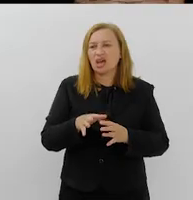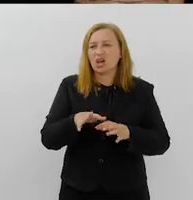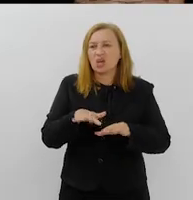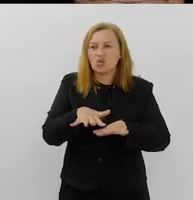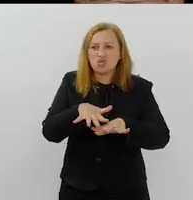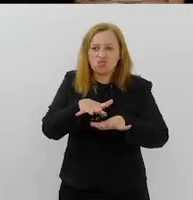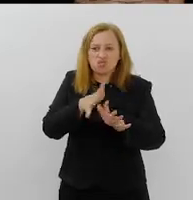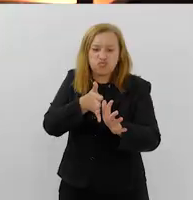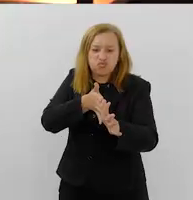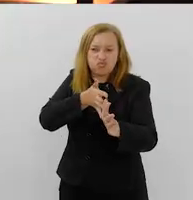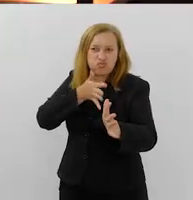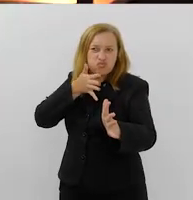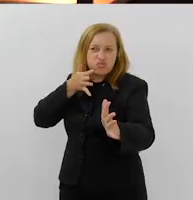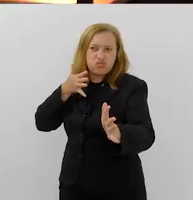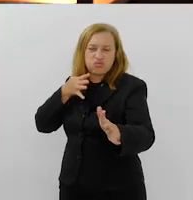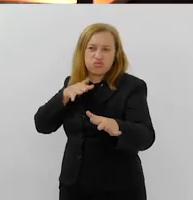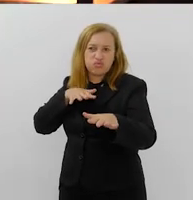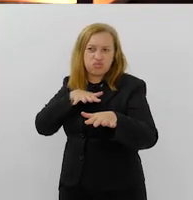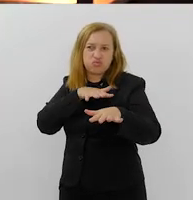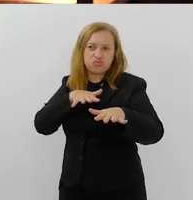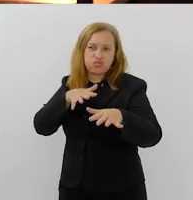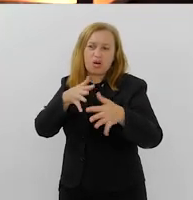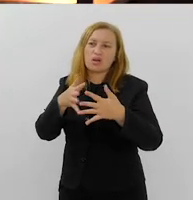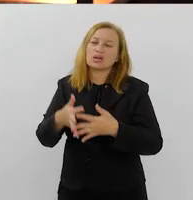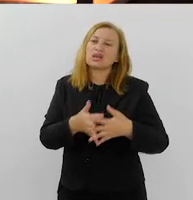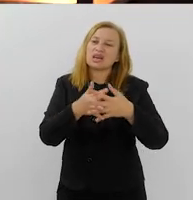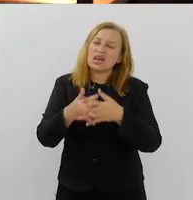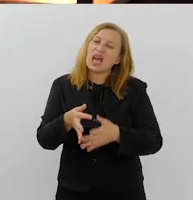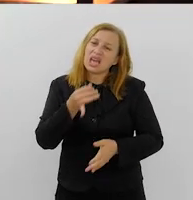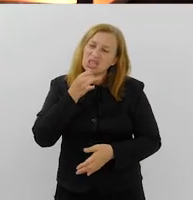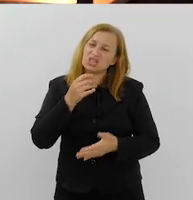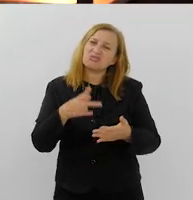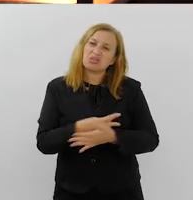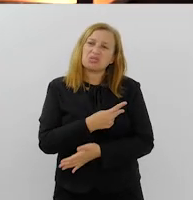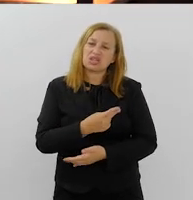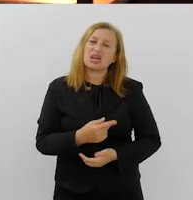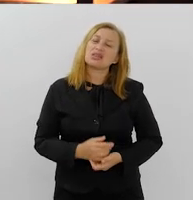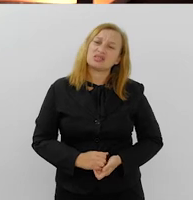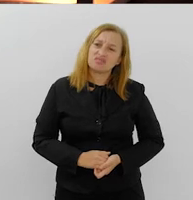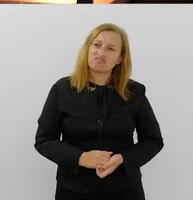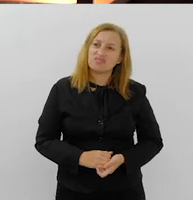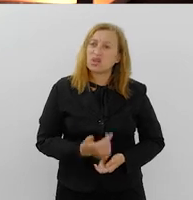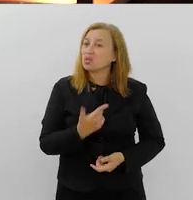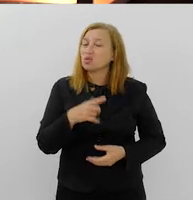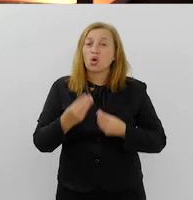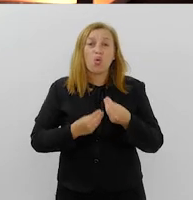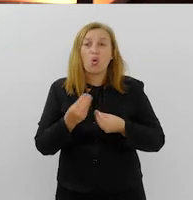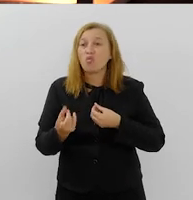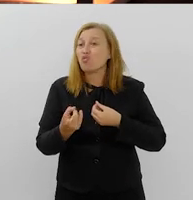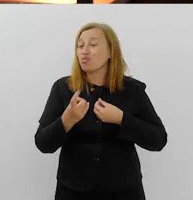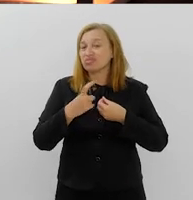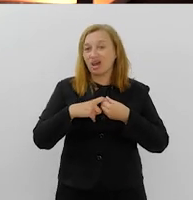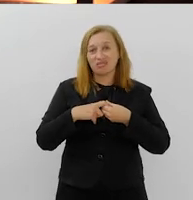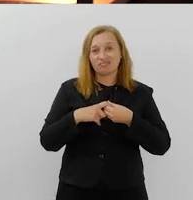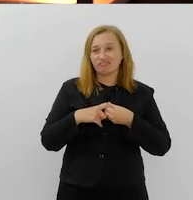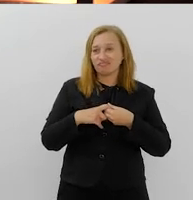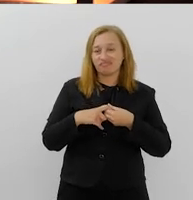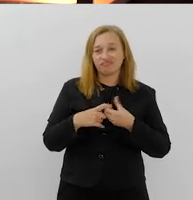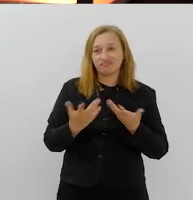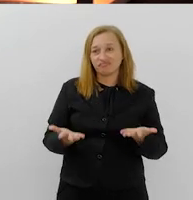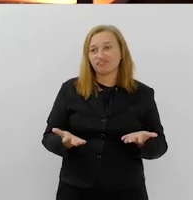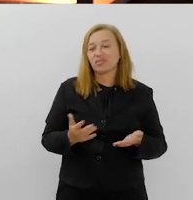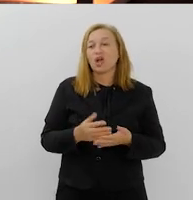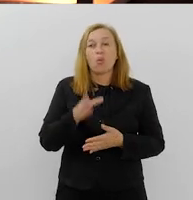uma fila E monstra. é triste quando isso acontece, dói o peito da gente, né? Porque não tem como sair